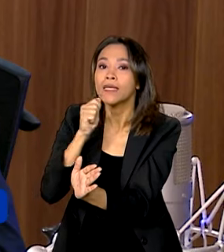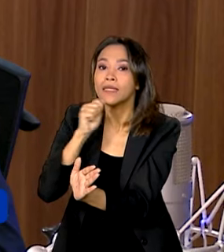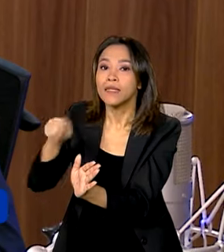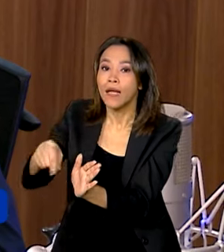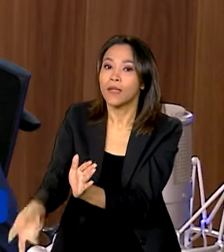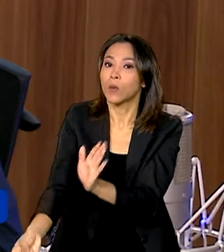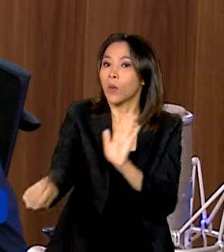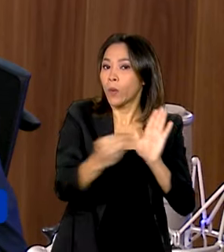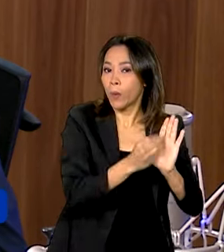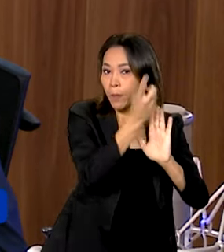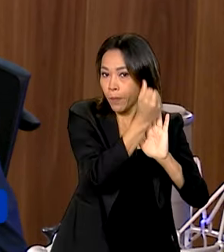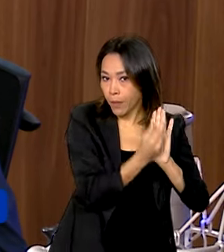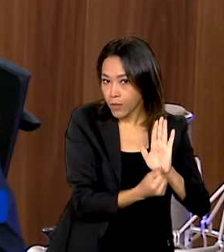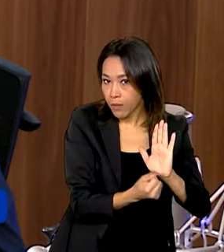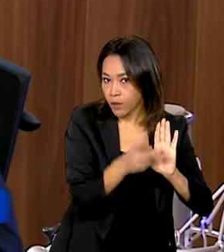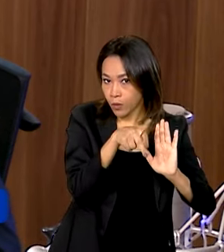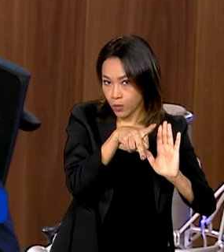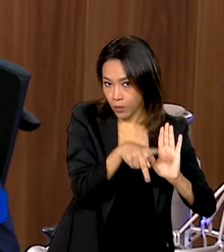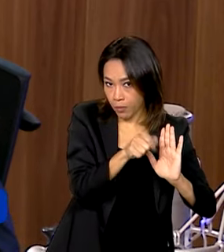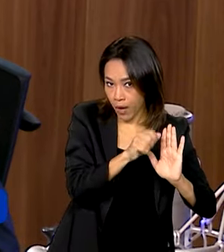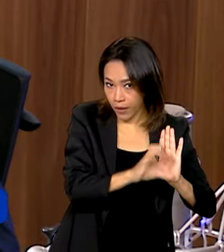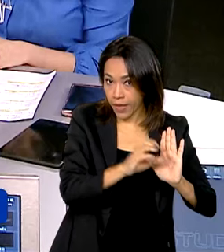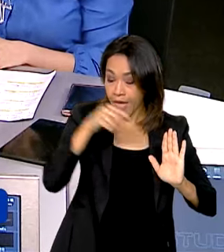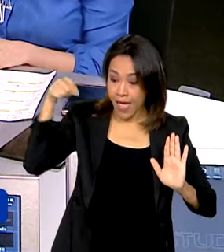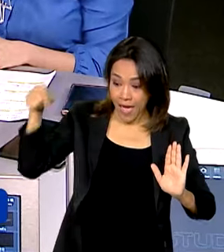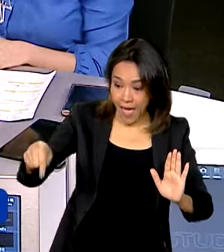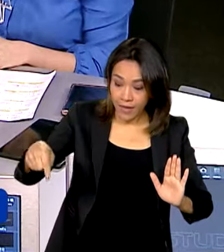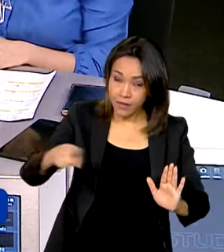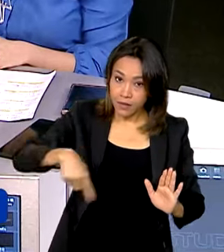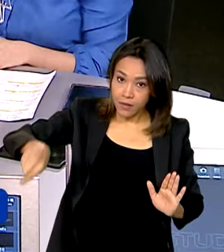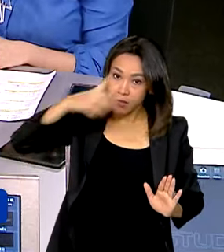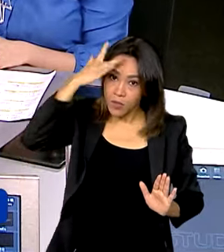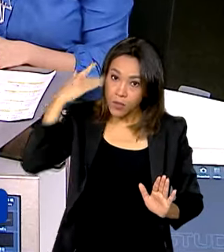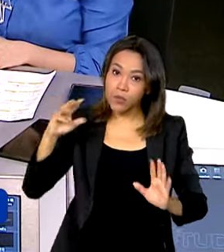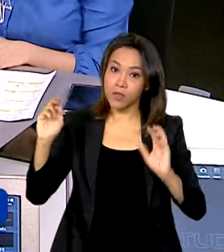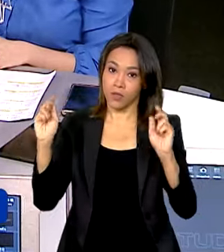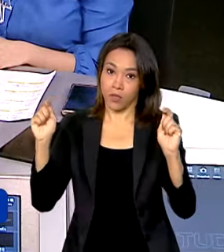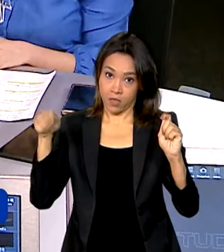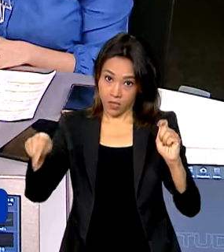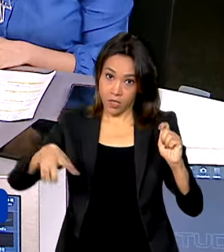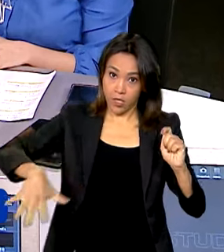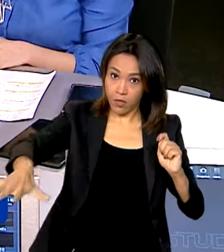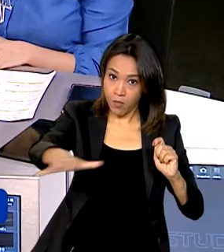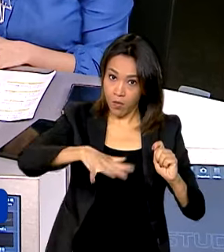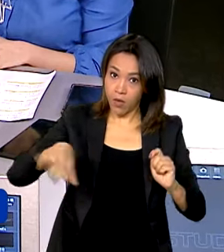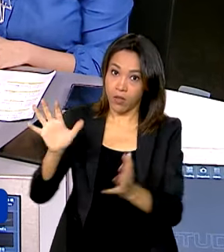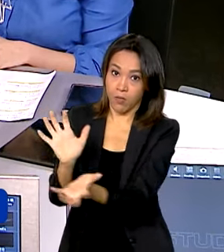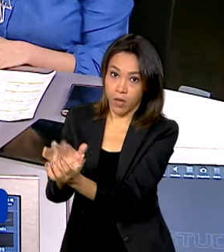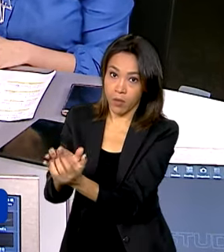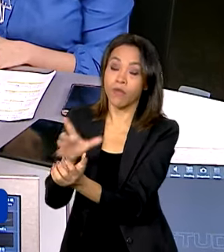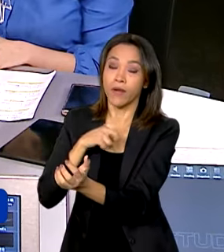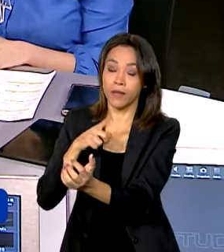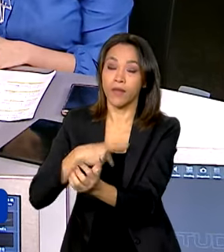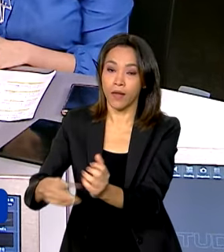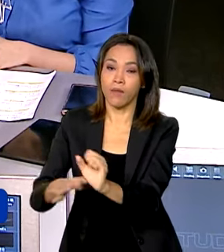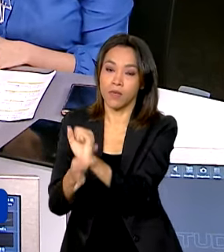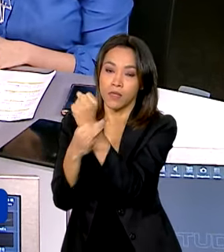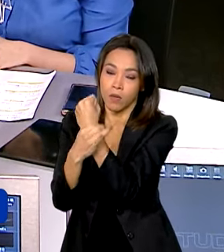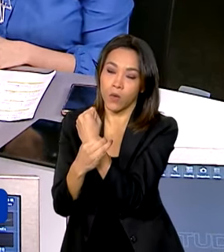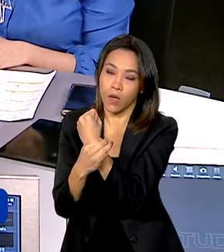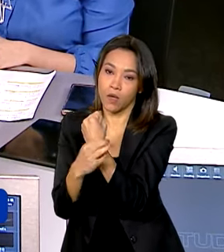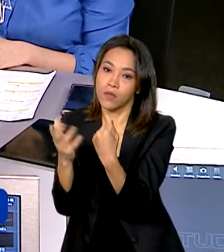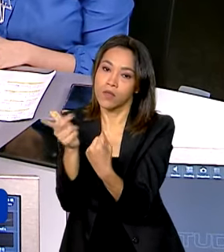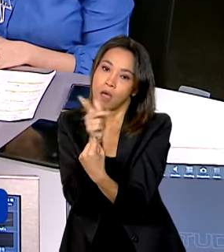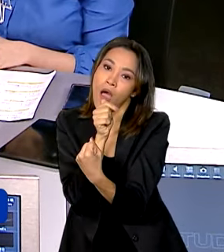2 milhões de pessoas dessa região do Agreste Pernambucano certo terão segurança hídrica que é o propósito do